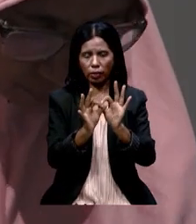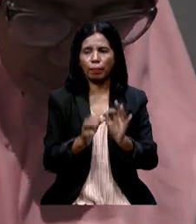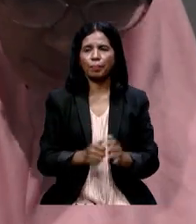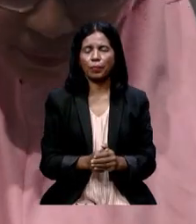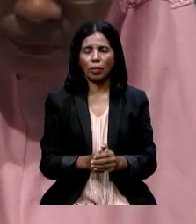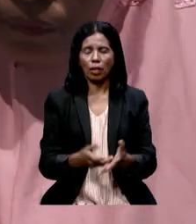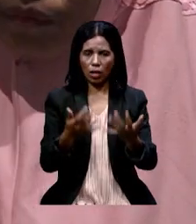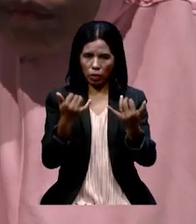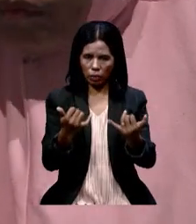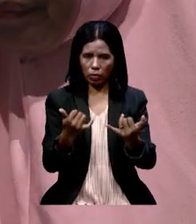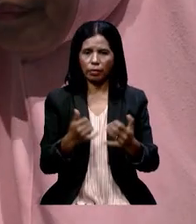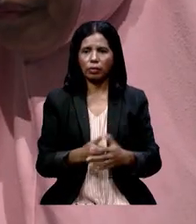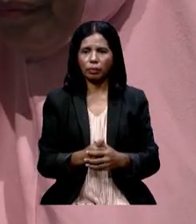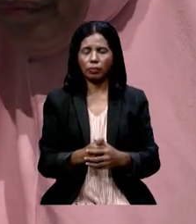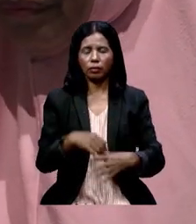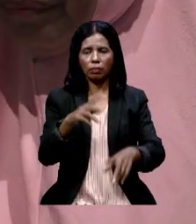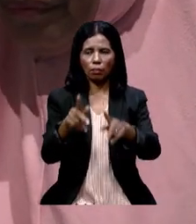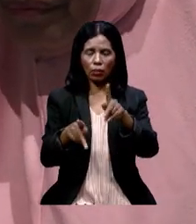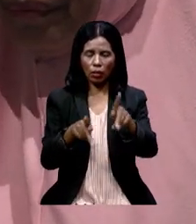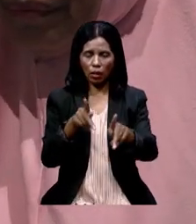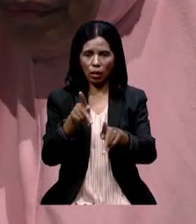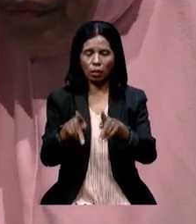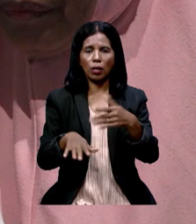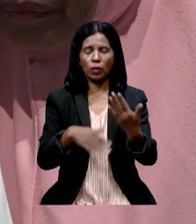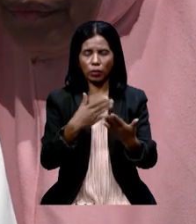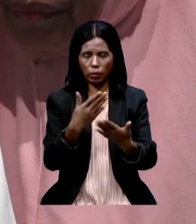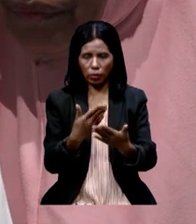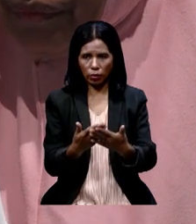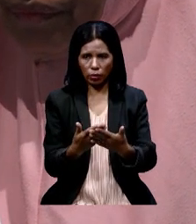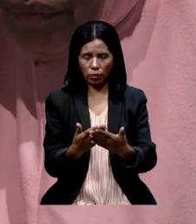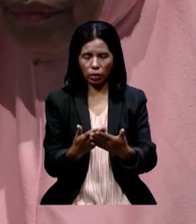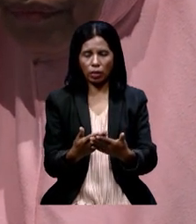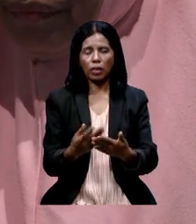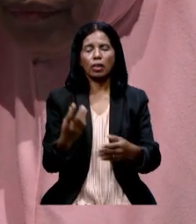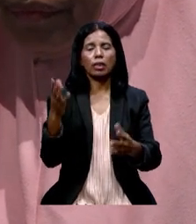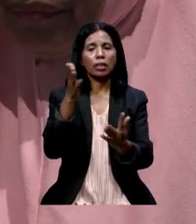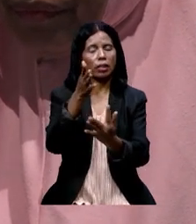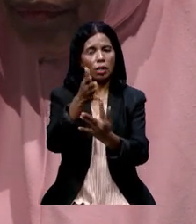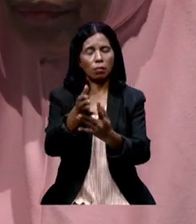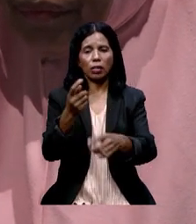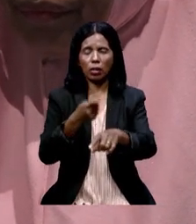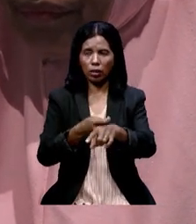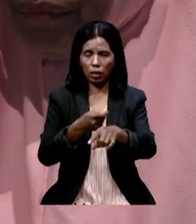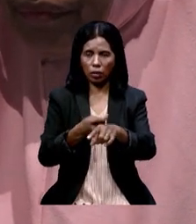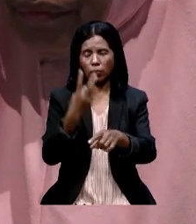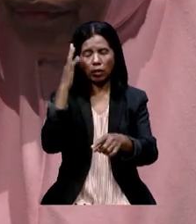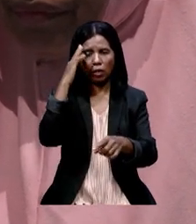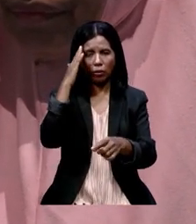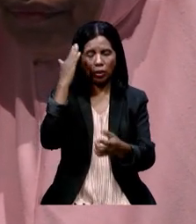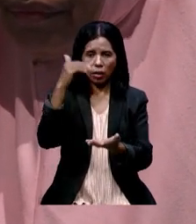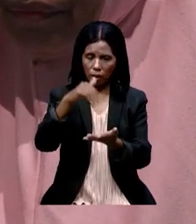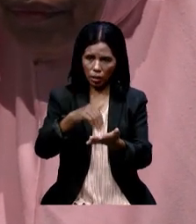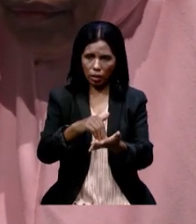ne duni agora komunidade islamika kung utama i Ramadan ne signifika kata